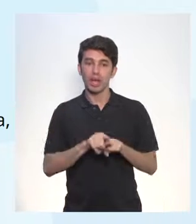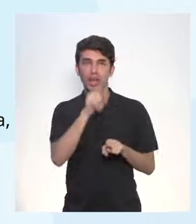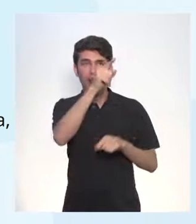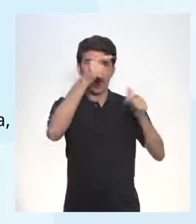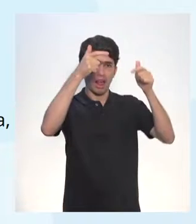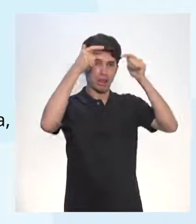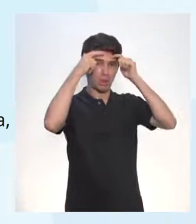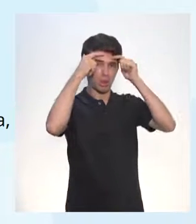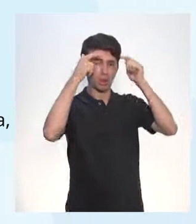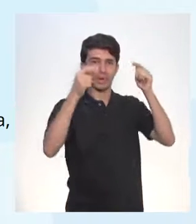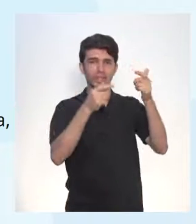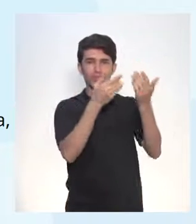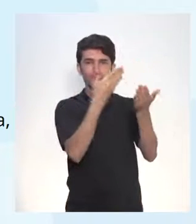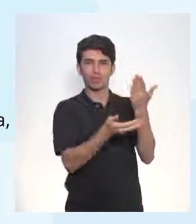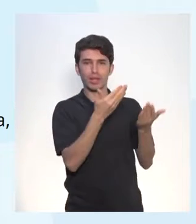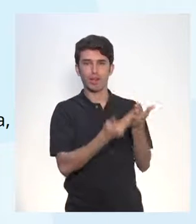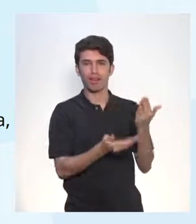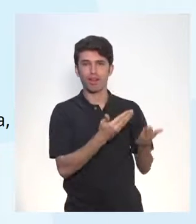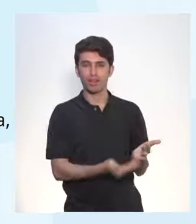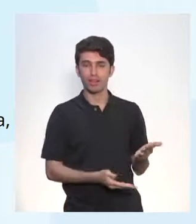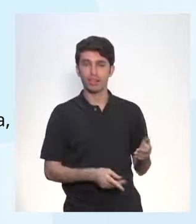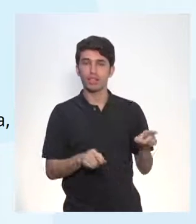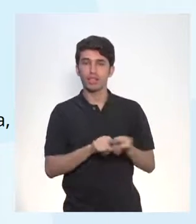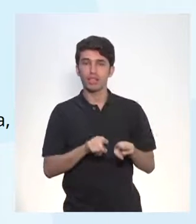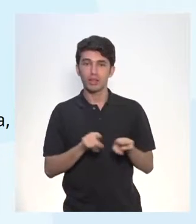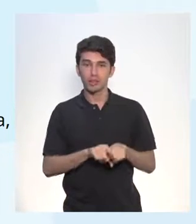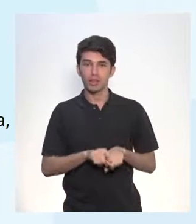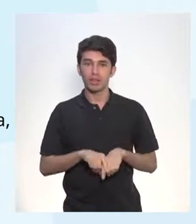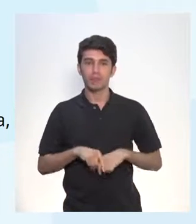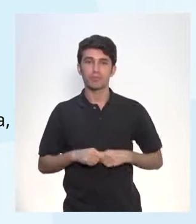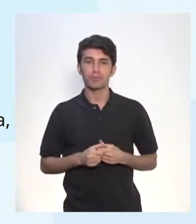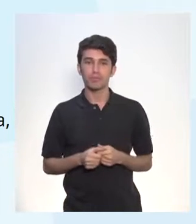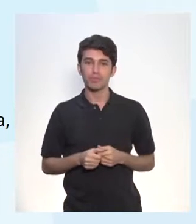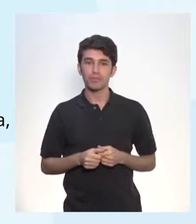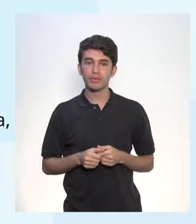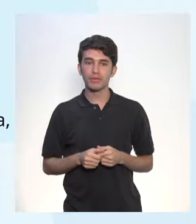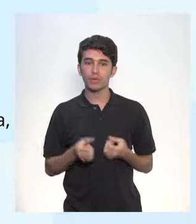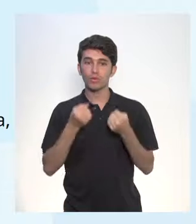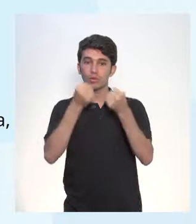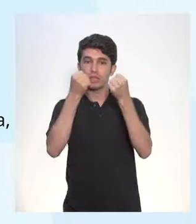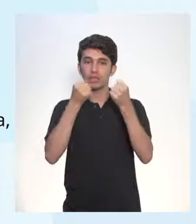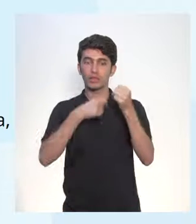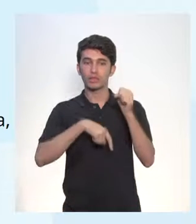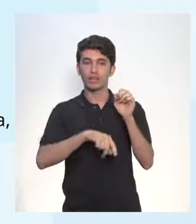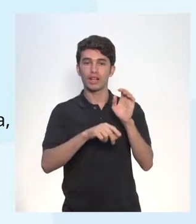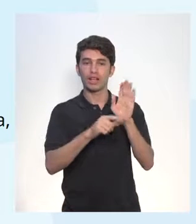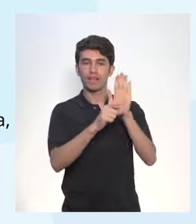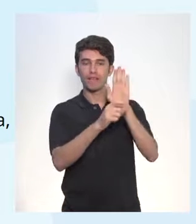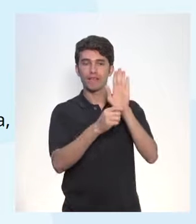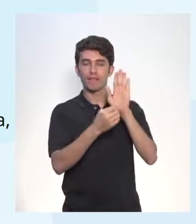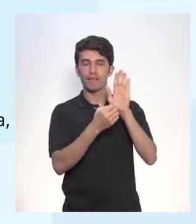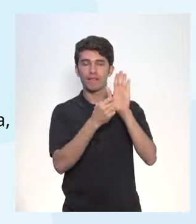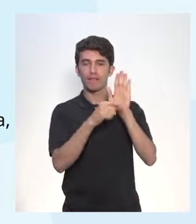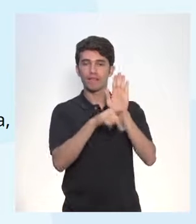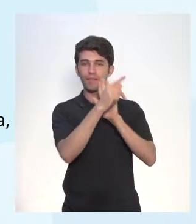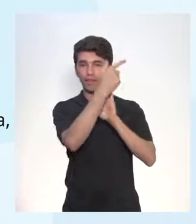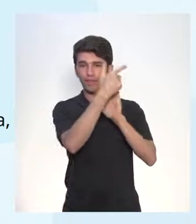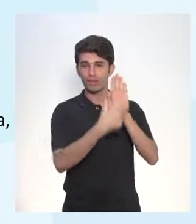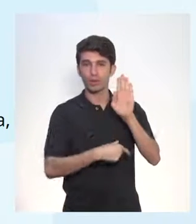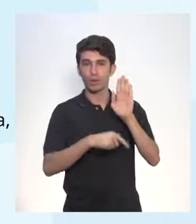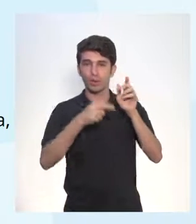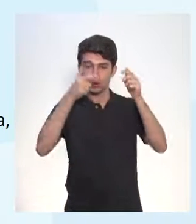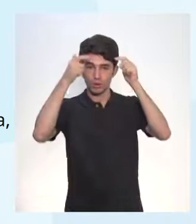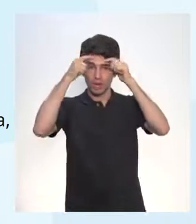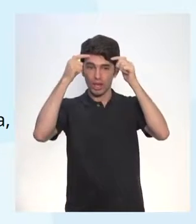o fortalecimento da figura dos reis e as primeiras monarquias centralizadas na Inglaterra, França,